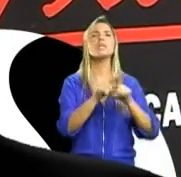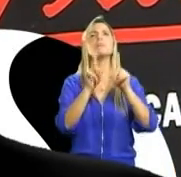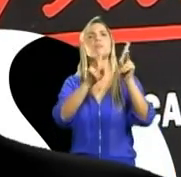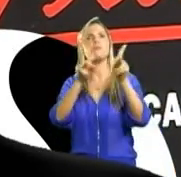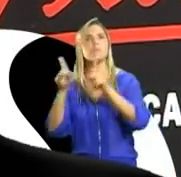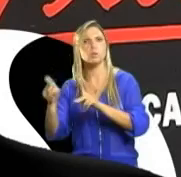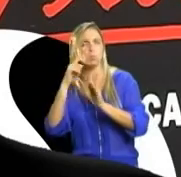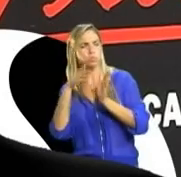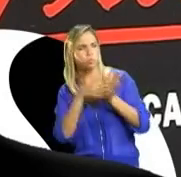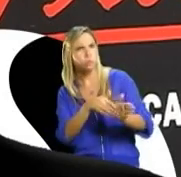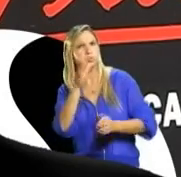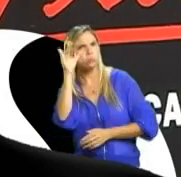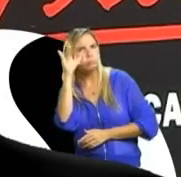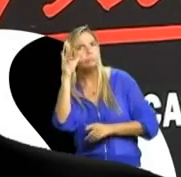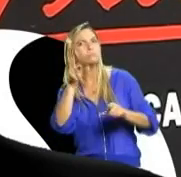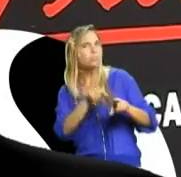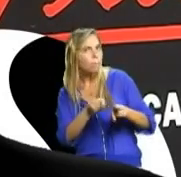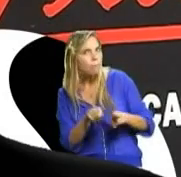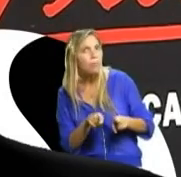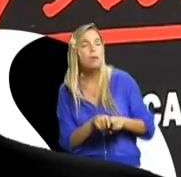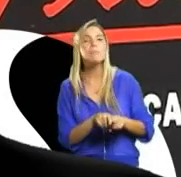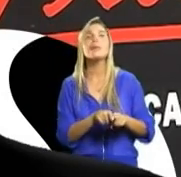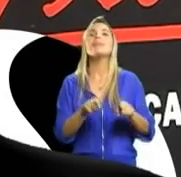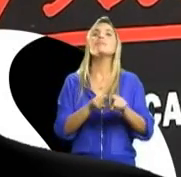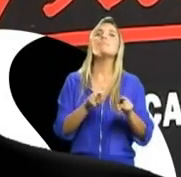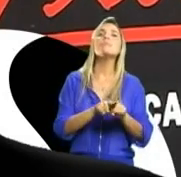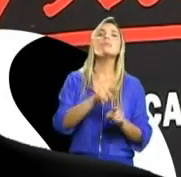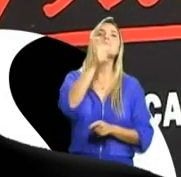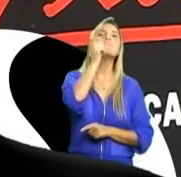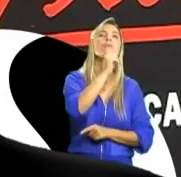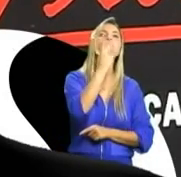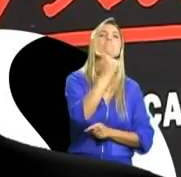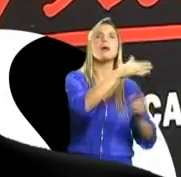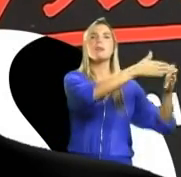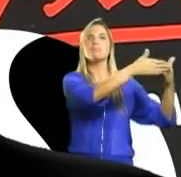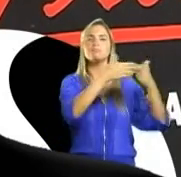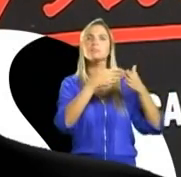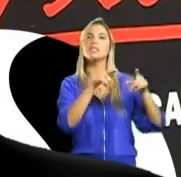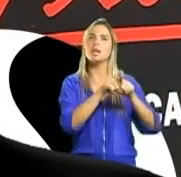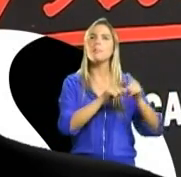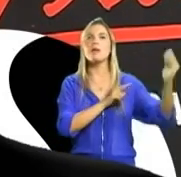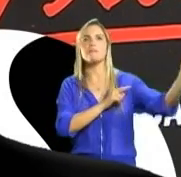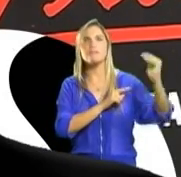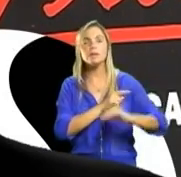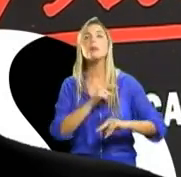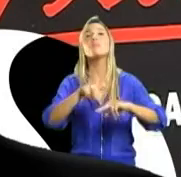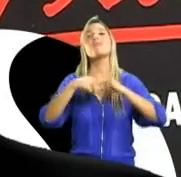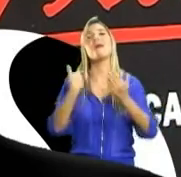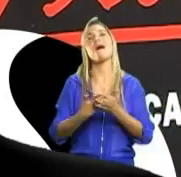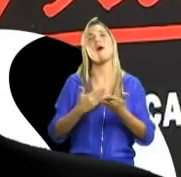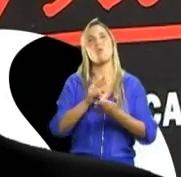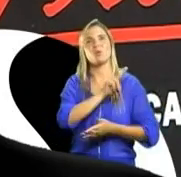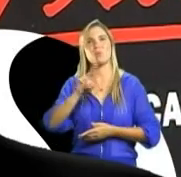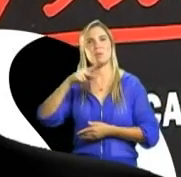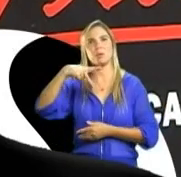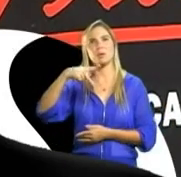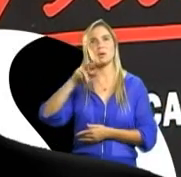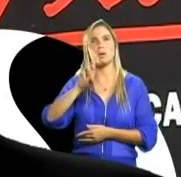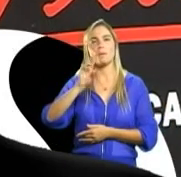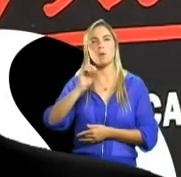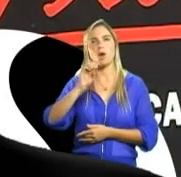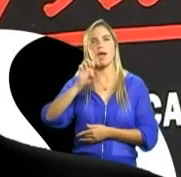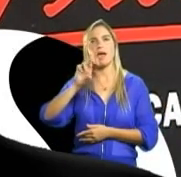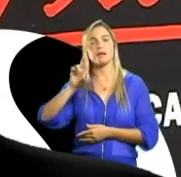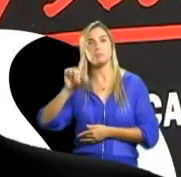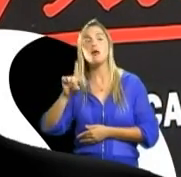acompanham nossas aulas, eles ficam em sala. Nós temos também reunião com os pais, né, e, na verdade, a aula do PROED é aberta. Qualquer uma pessoa que se interessar em